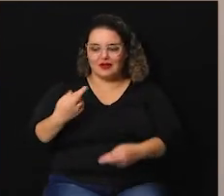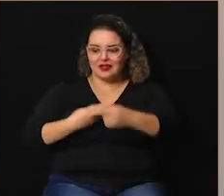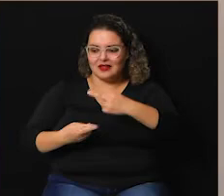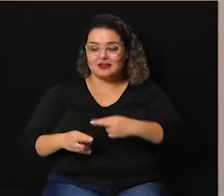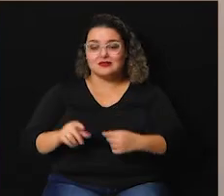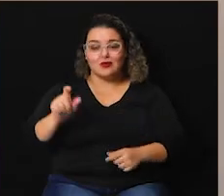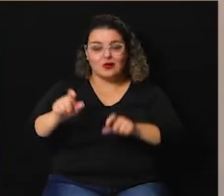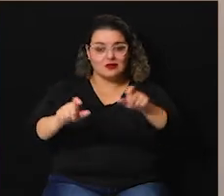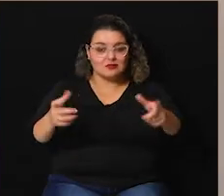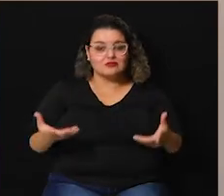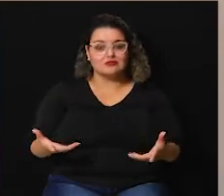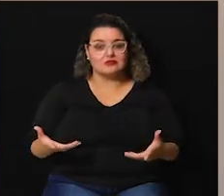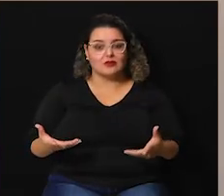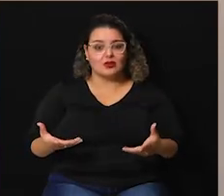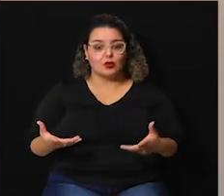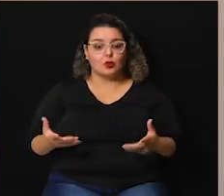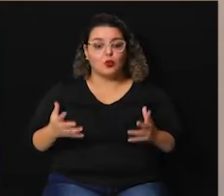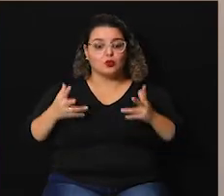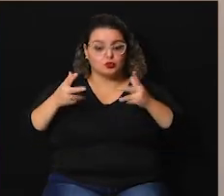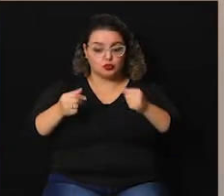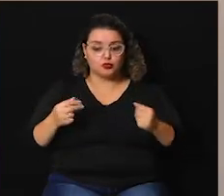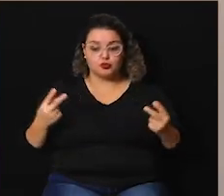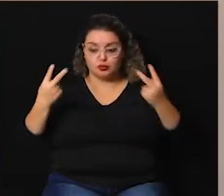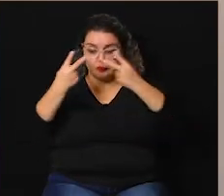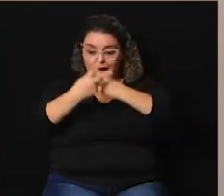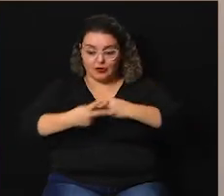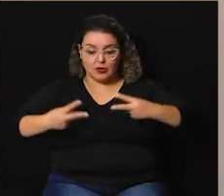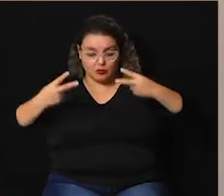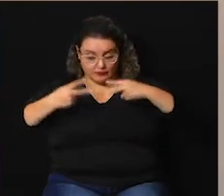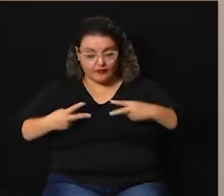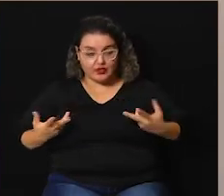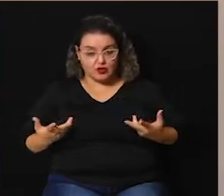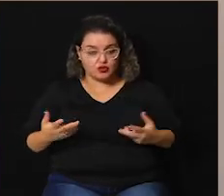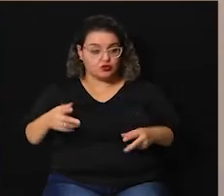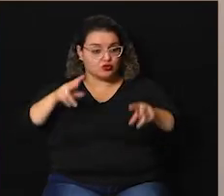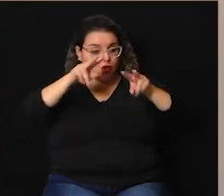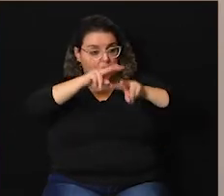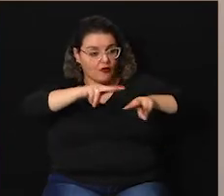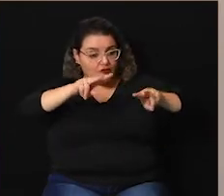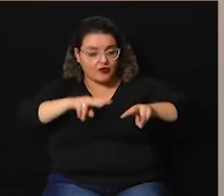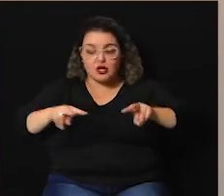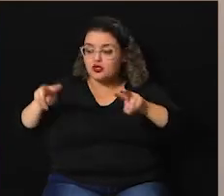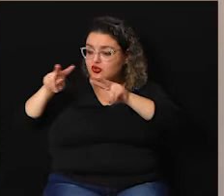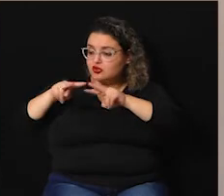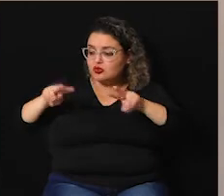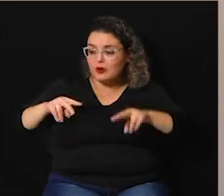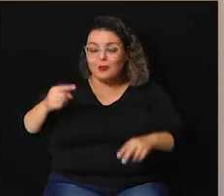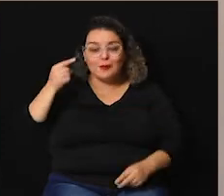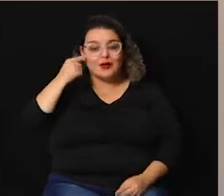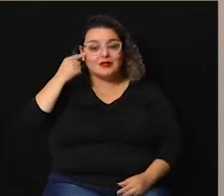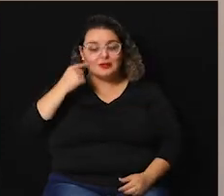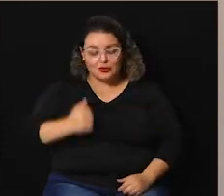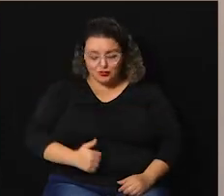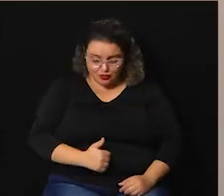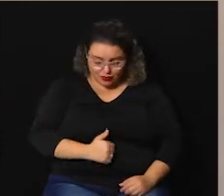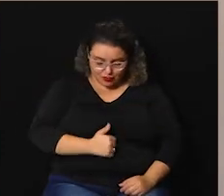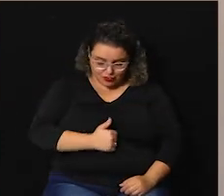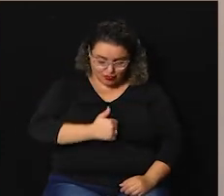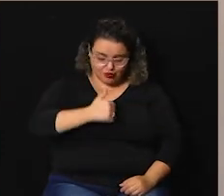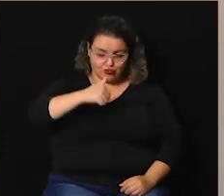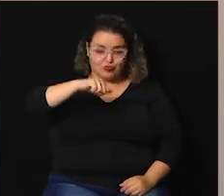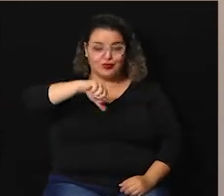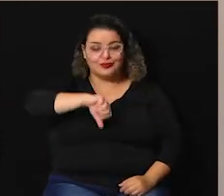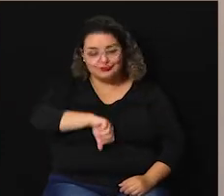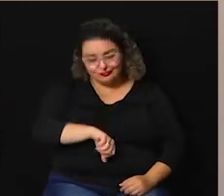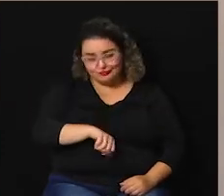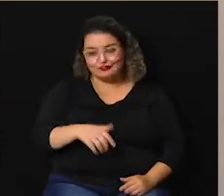muitas vezes por aquilo que é a minha imagem, pelo que eu vejo. E se a gente pensar em autoestima, né, o que é a definição da